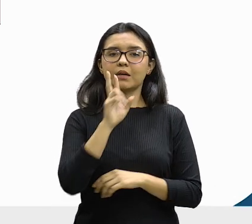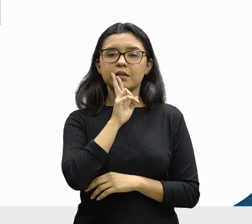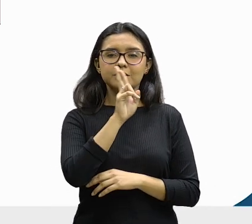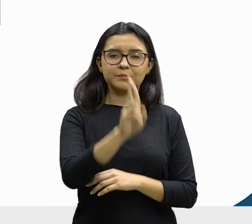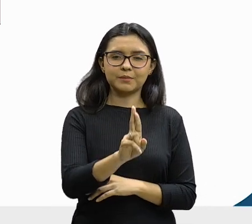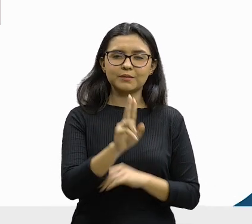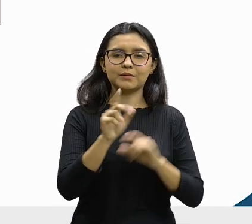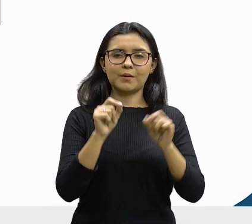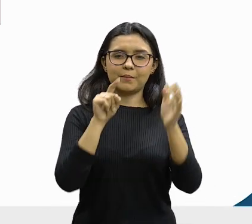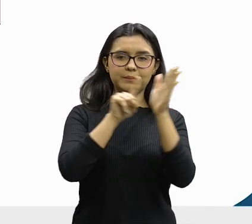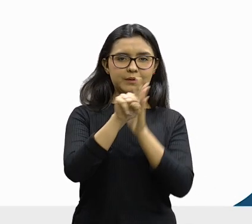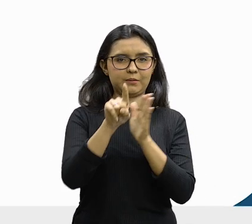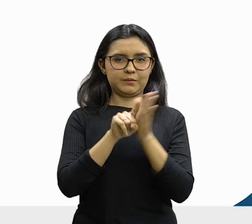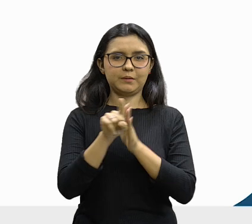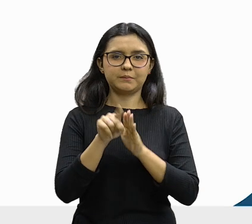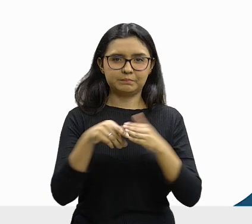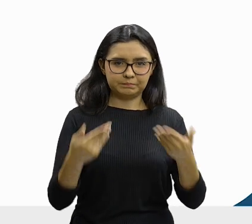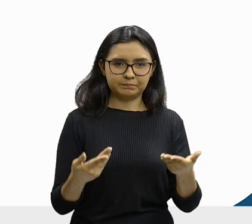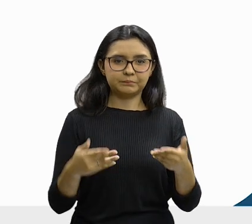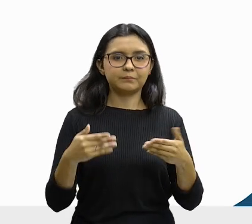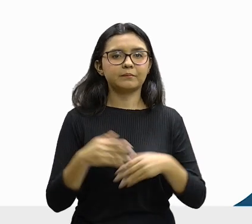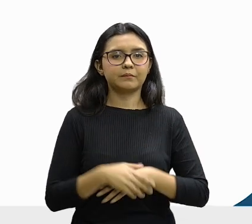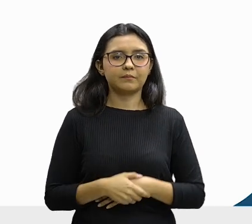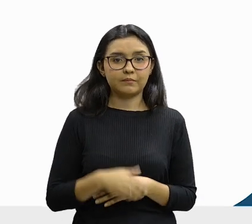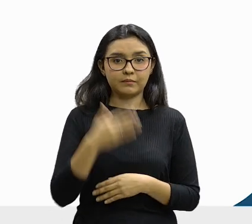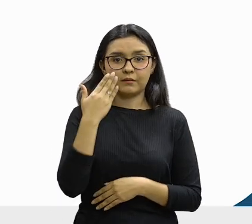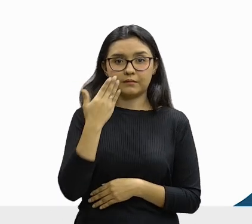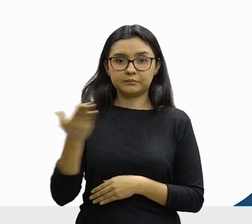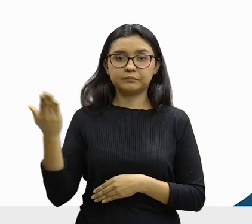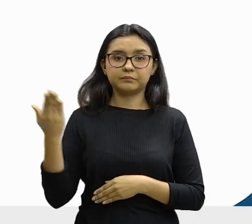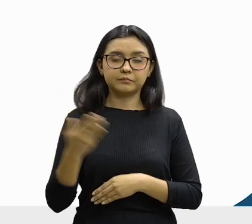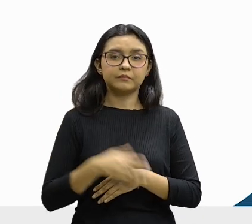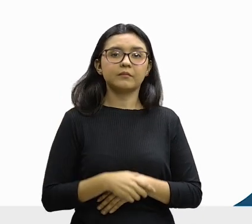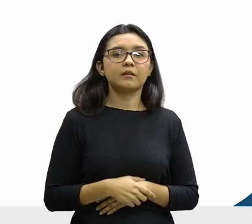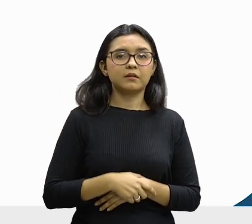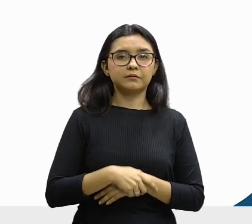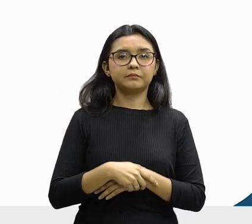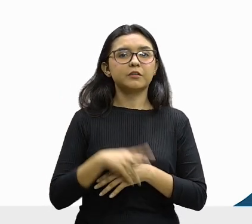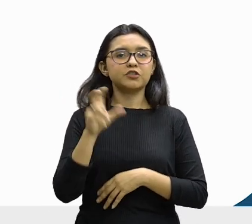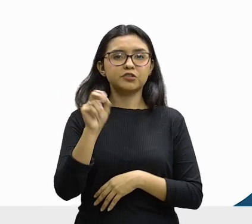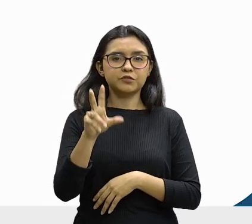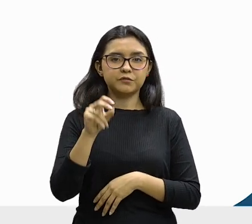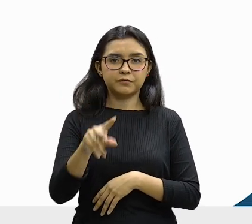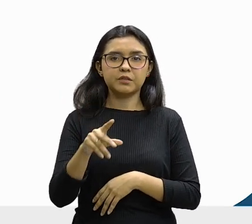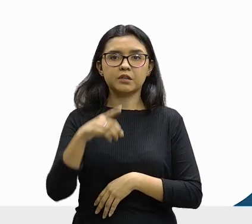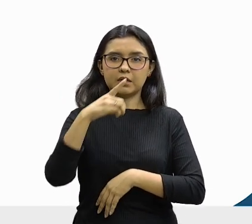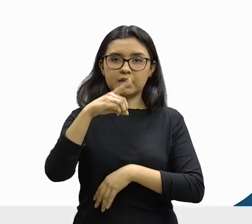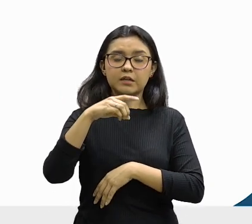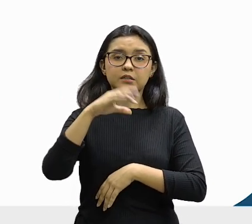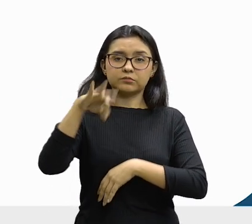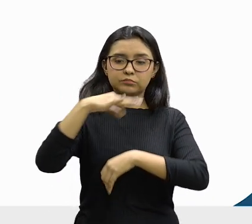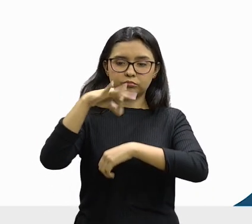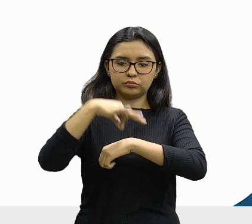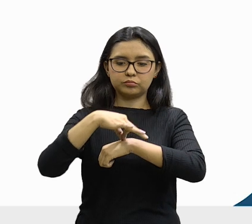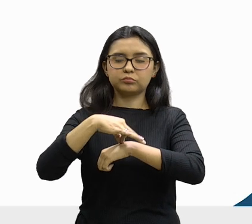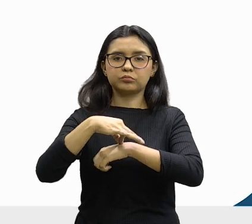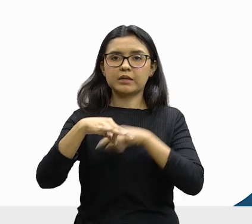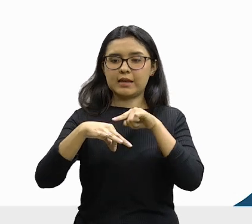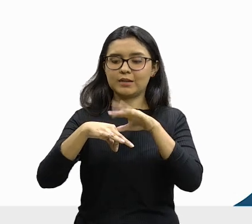respondendo a nossa questão, agora sim, ó, as viroses transmitidas por picada de inseto